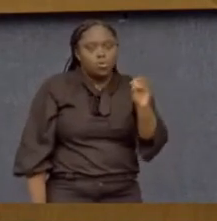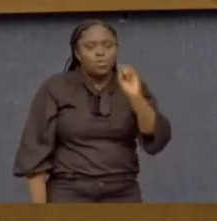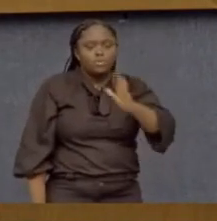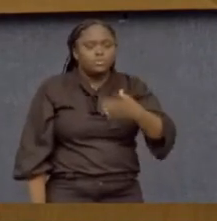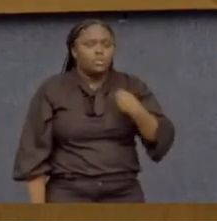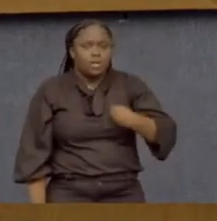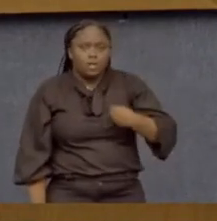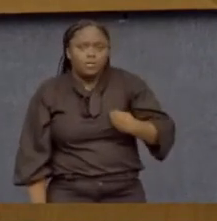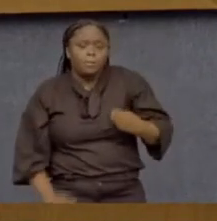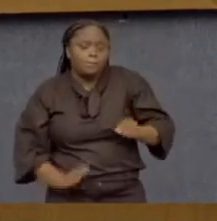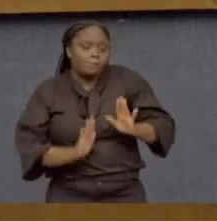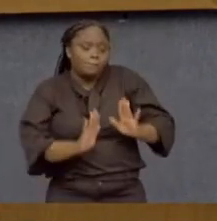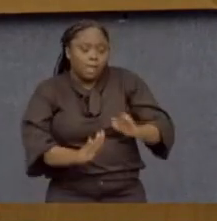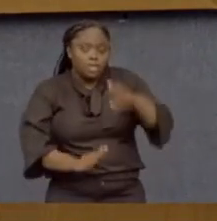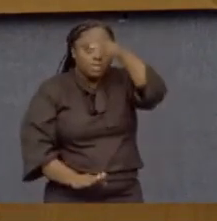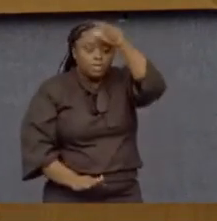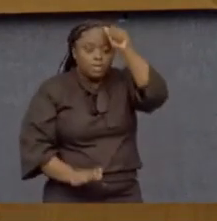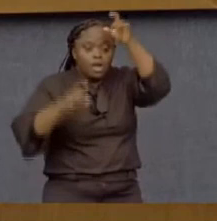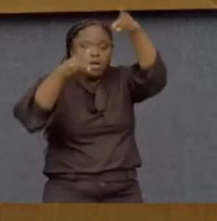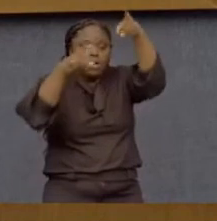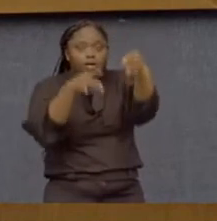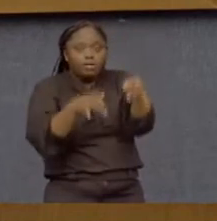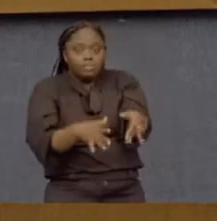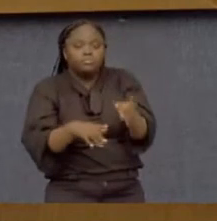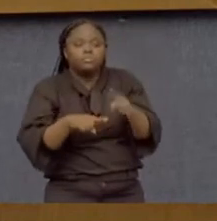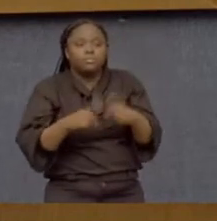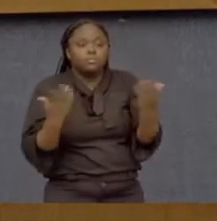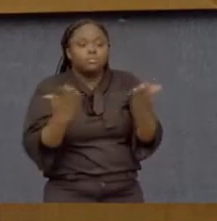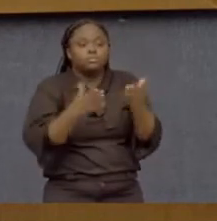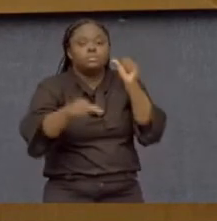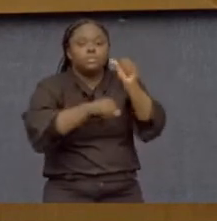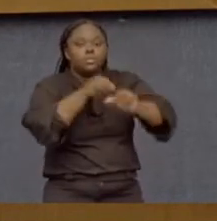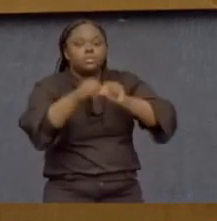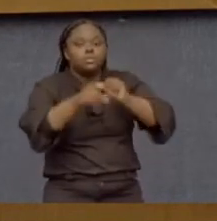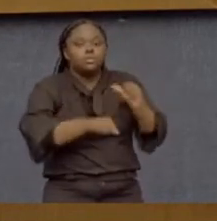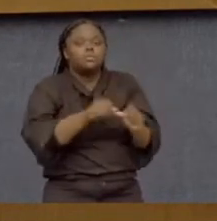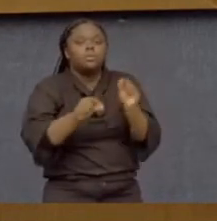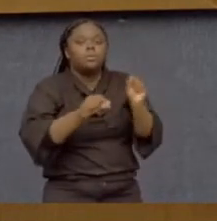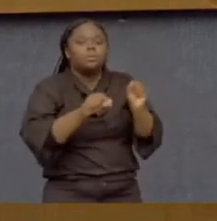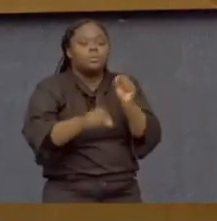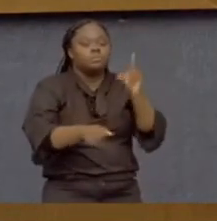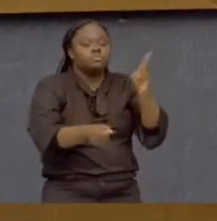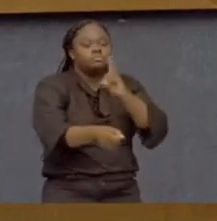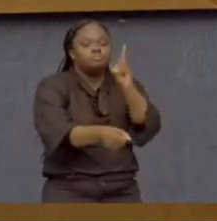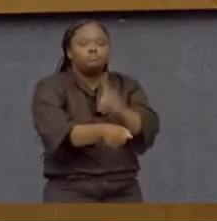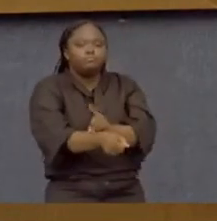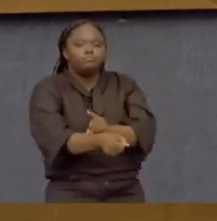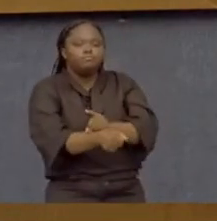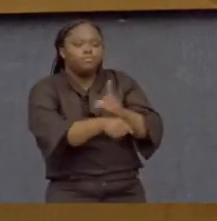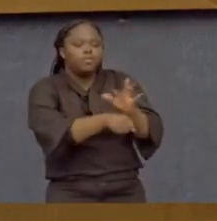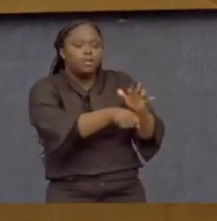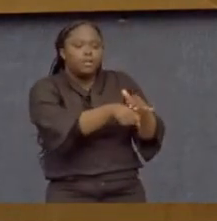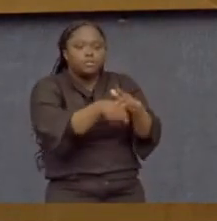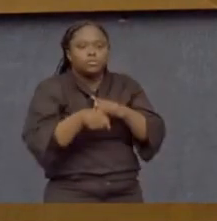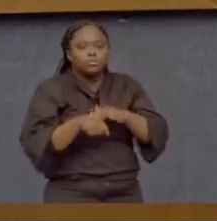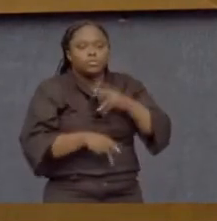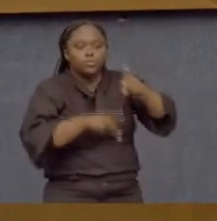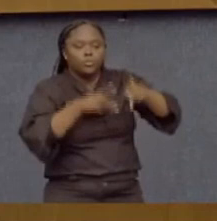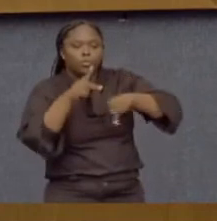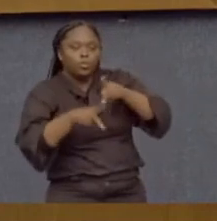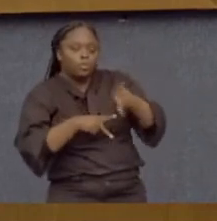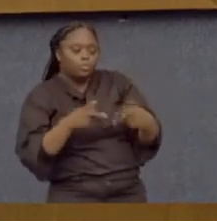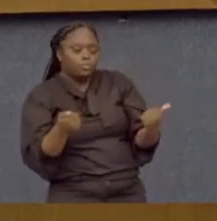parque. Foi um aeroporto de mosquito da dengue e que está adoecendo a população do entorno. O